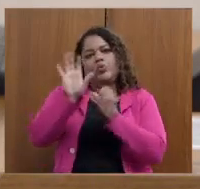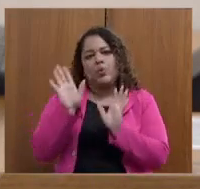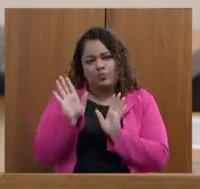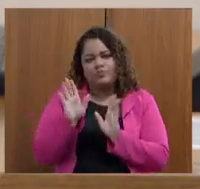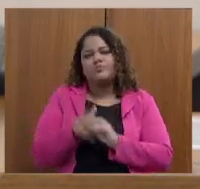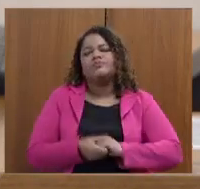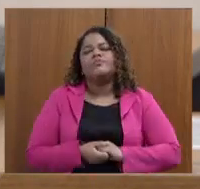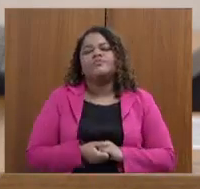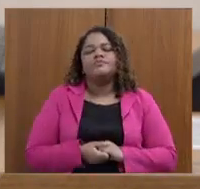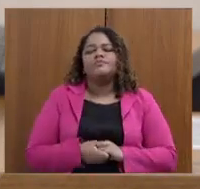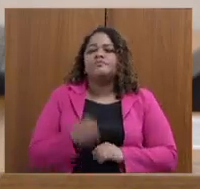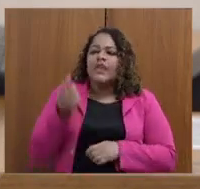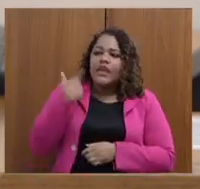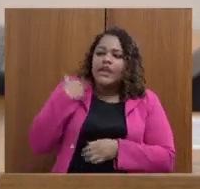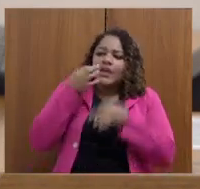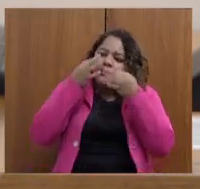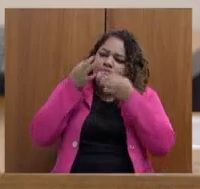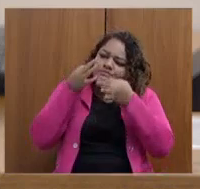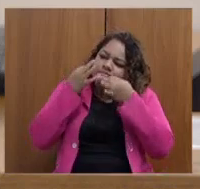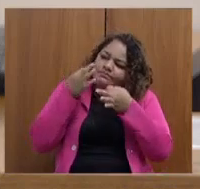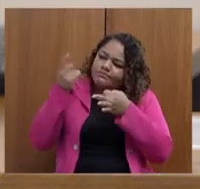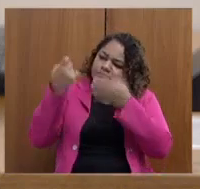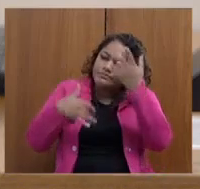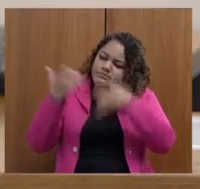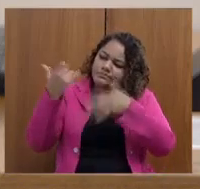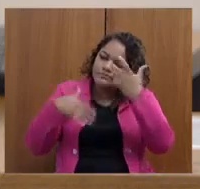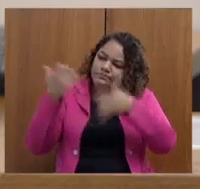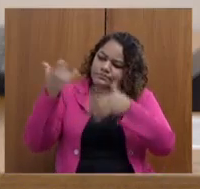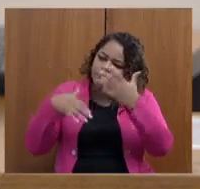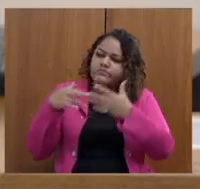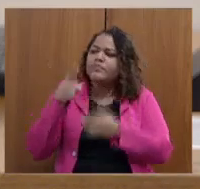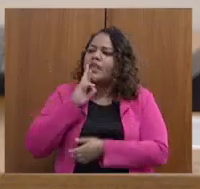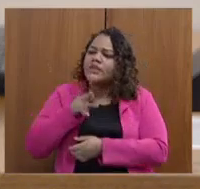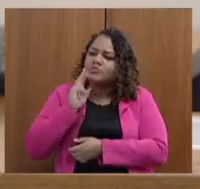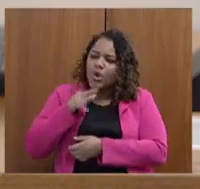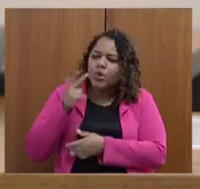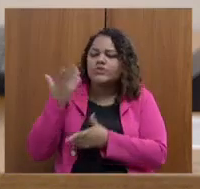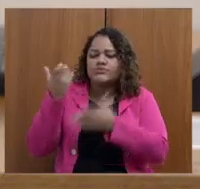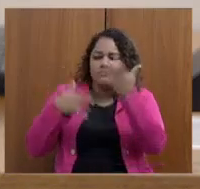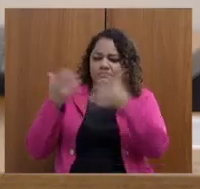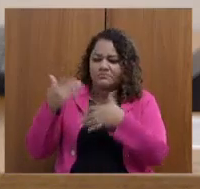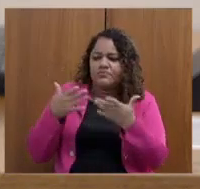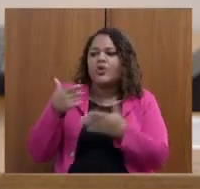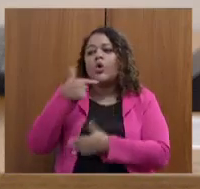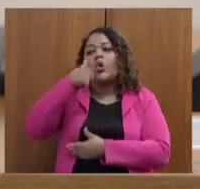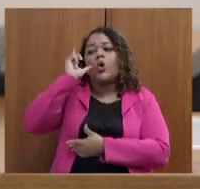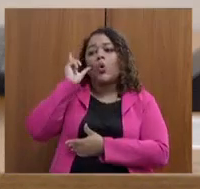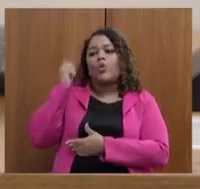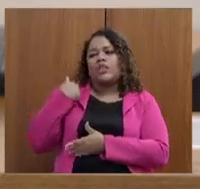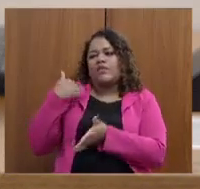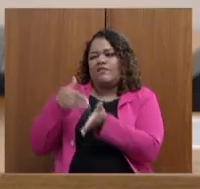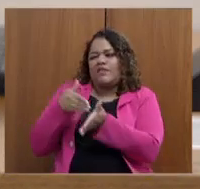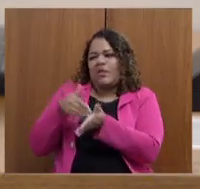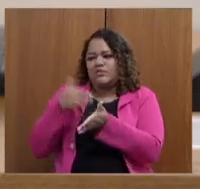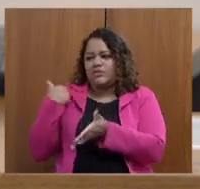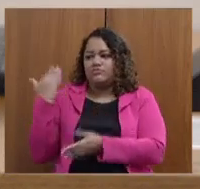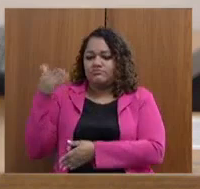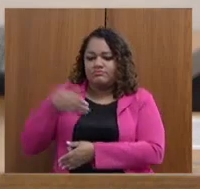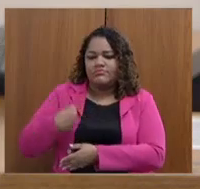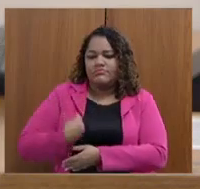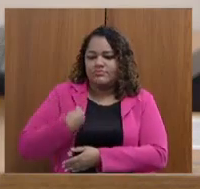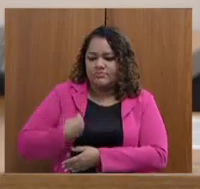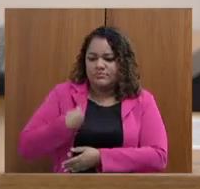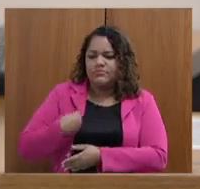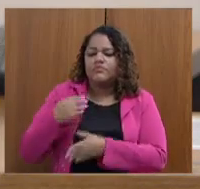as ponderações ontem tive aqui né na no finalzinho na reunião com a secretaria de Desenvolvimento Social